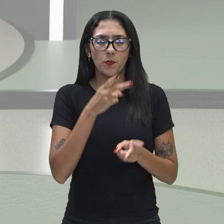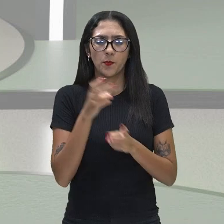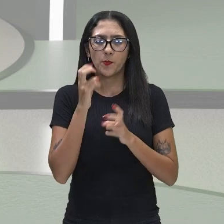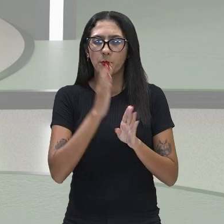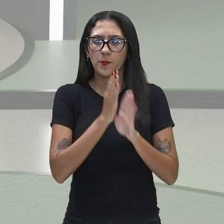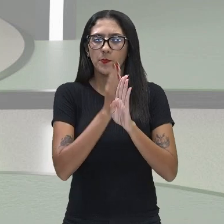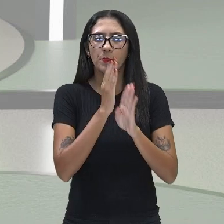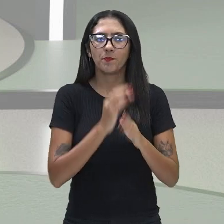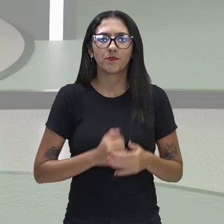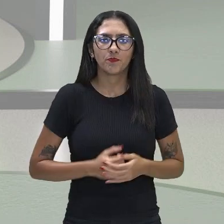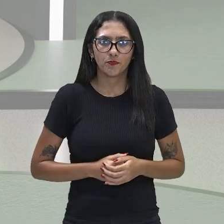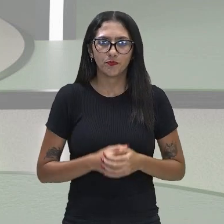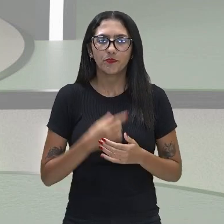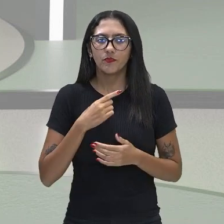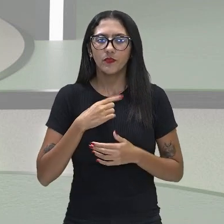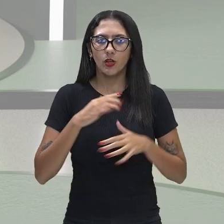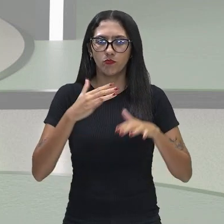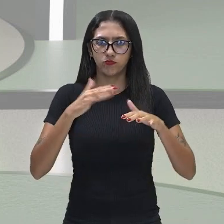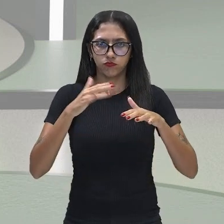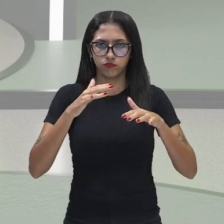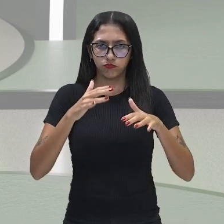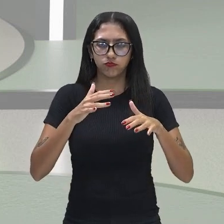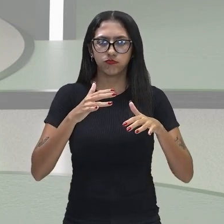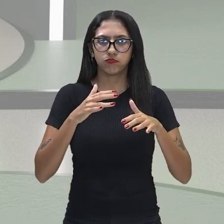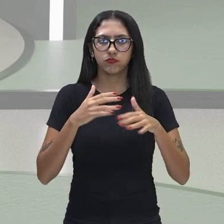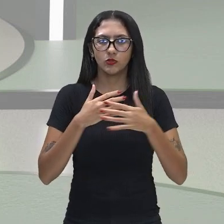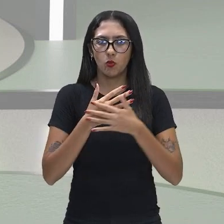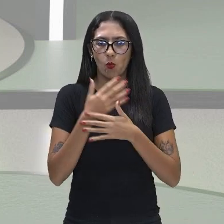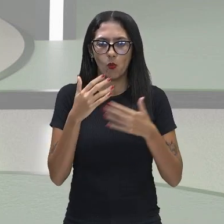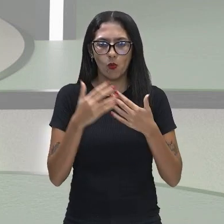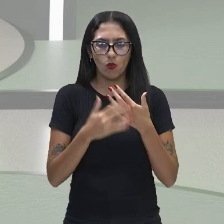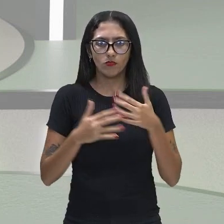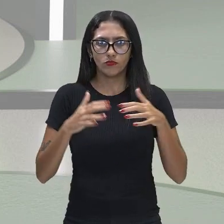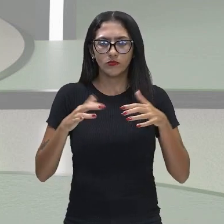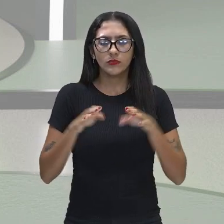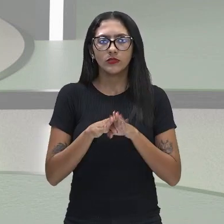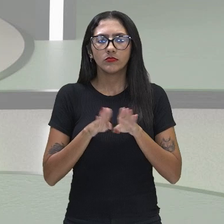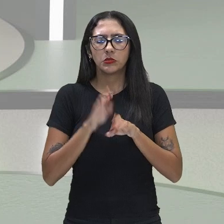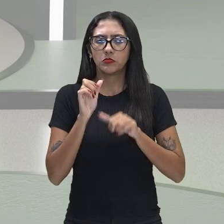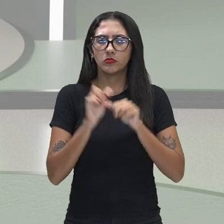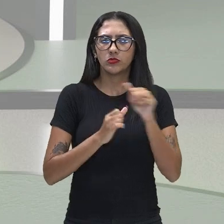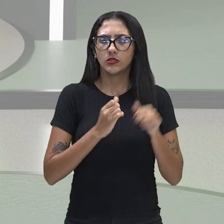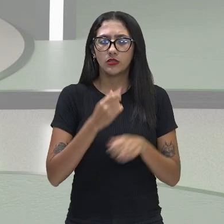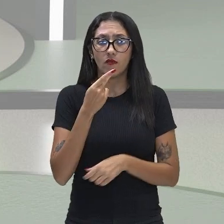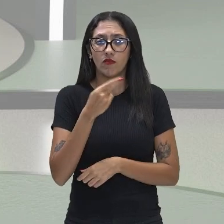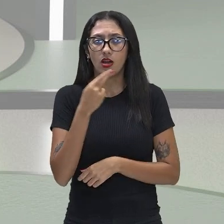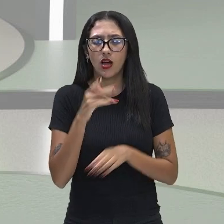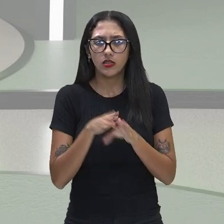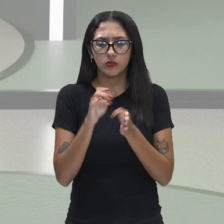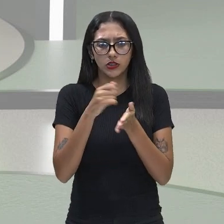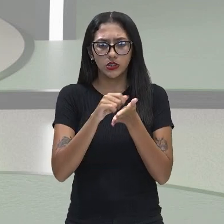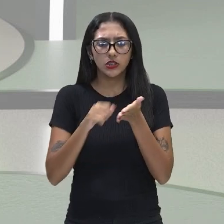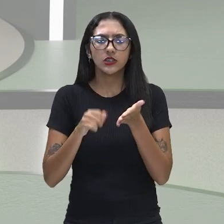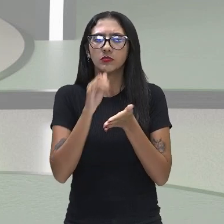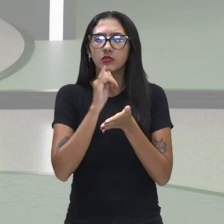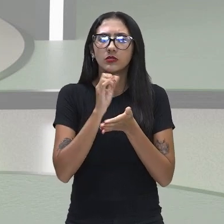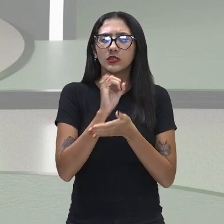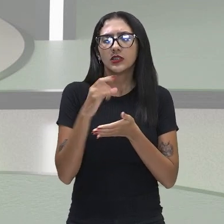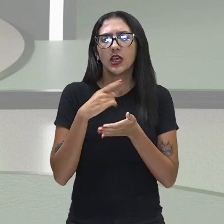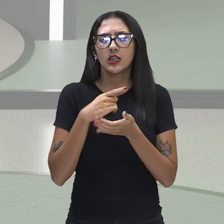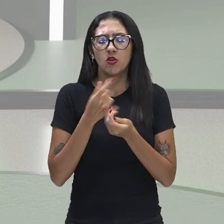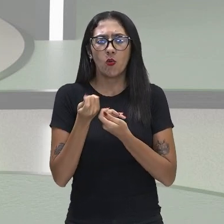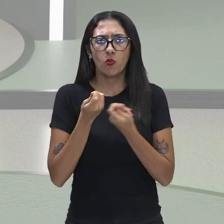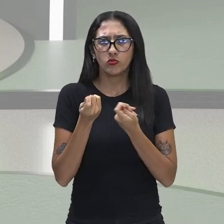os tremores musculares, as alterações na fala e na escrita, porque se ele está perdendo o